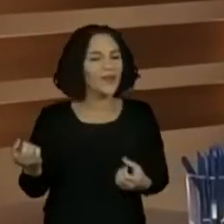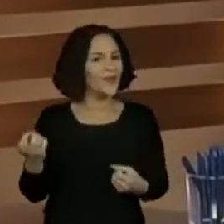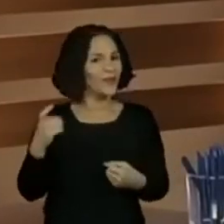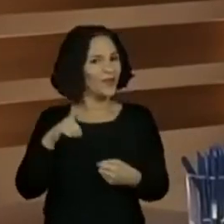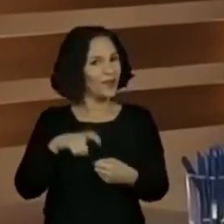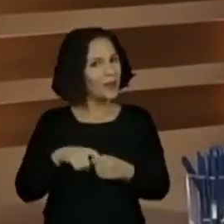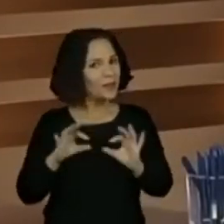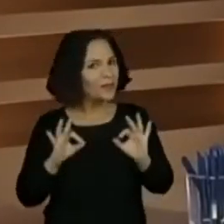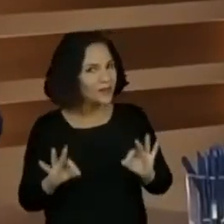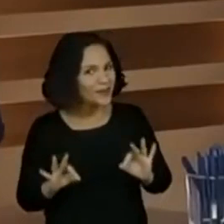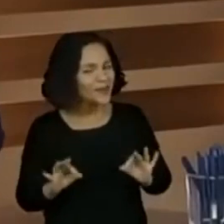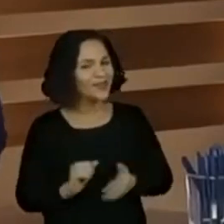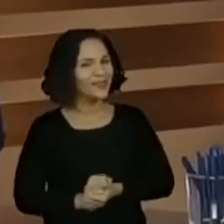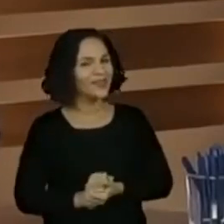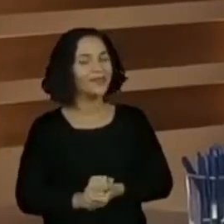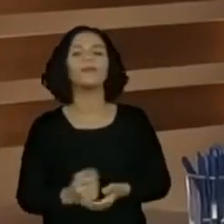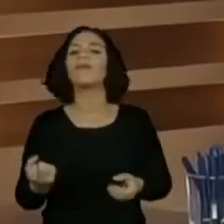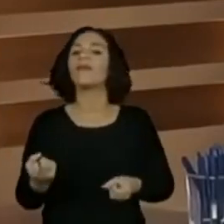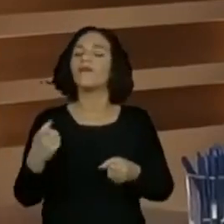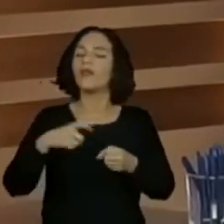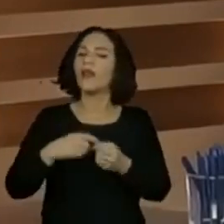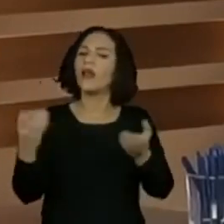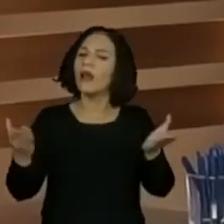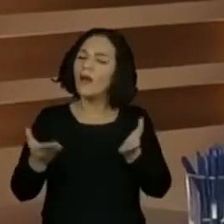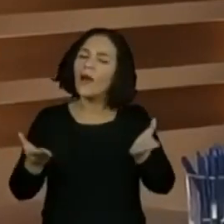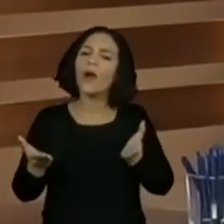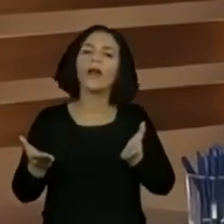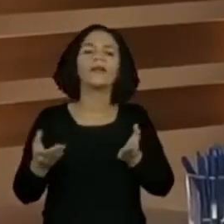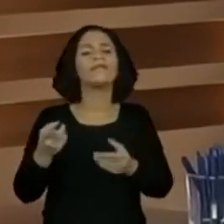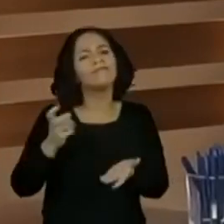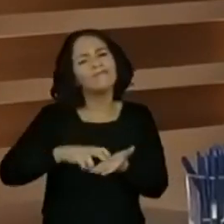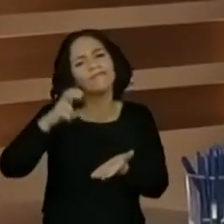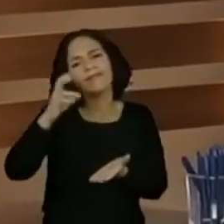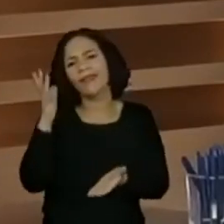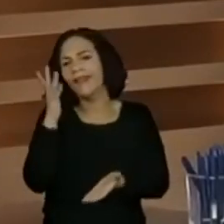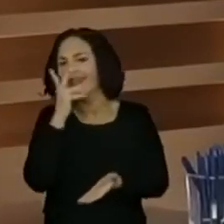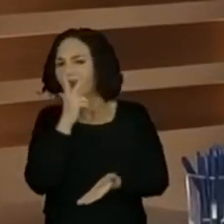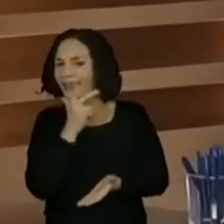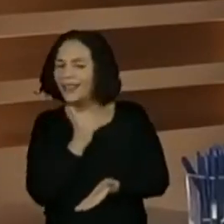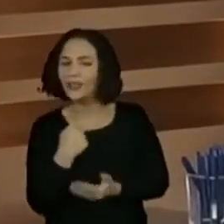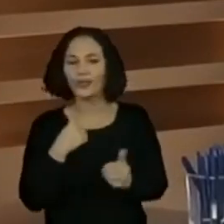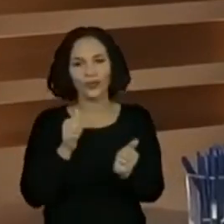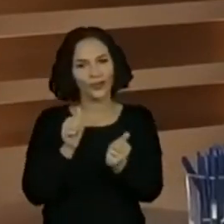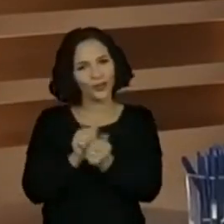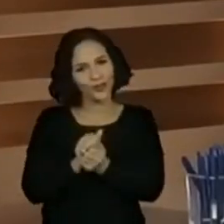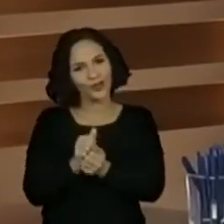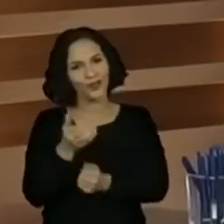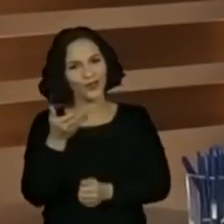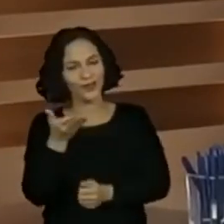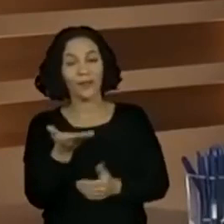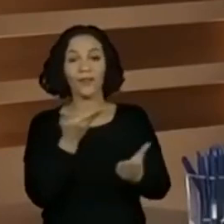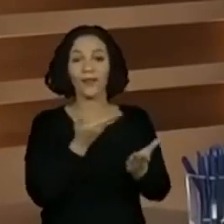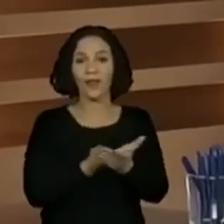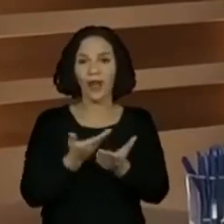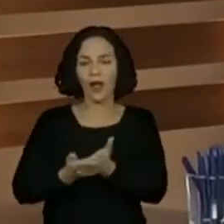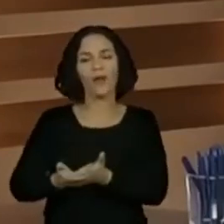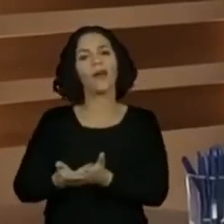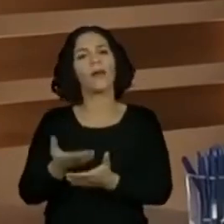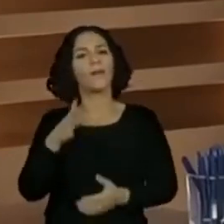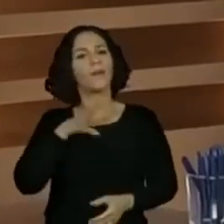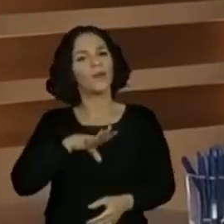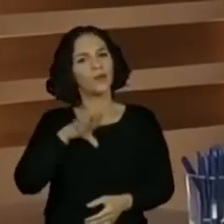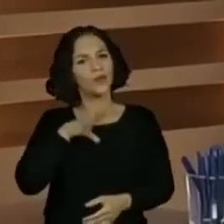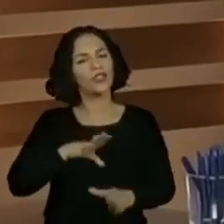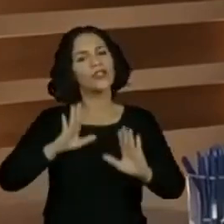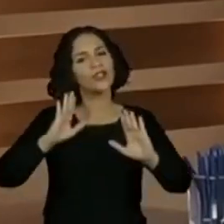Voltamos, né, turminha? Voltamos para a gente dar continuidade a essa manhã linda que a gente está passando junto aí com a aula já de língua portuguesa com